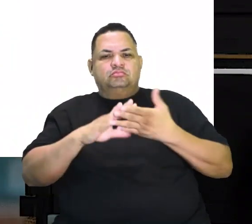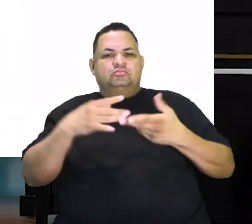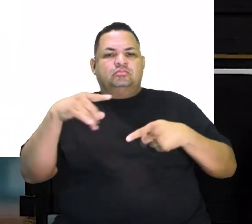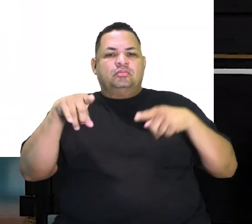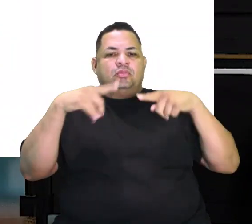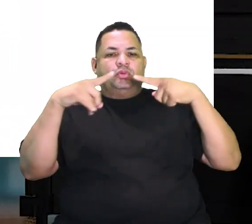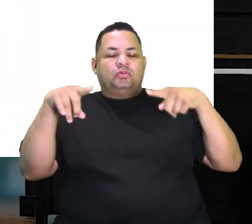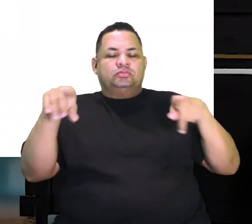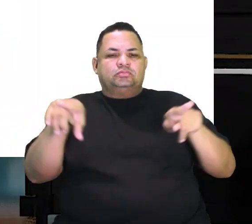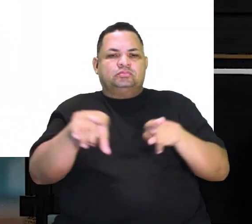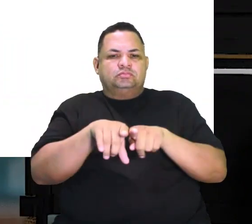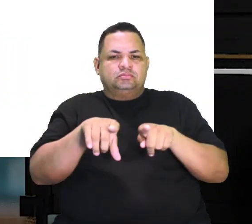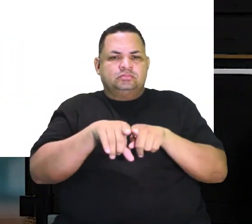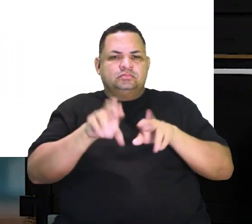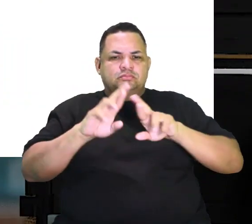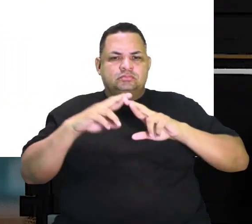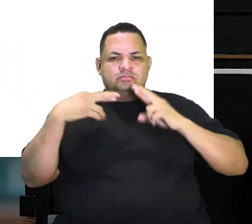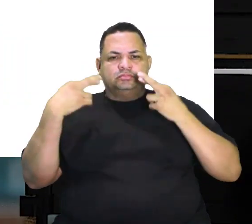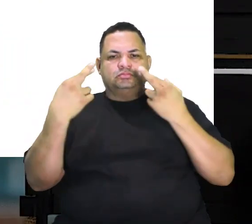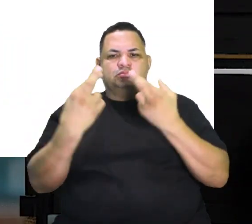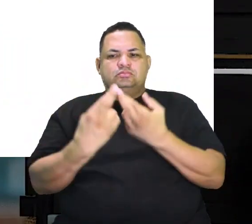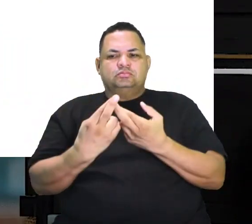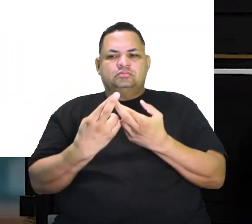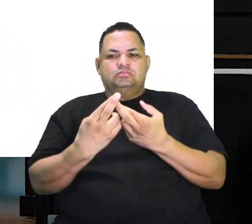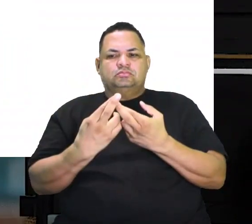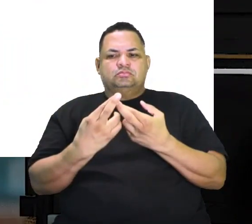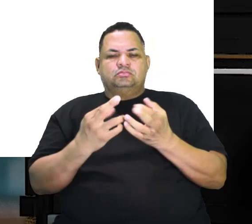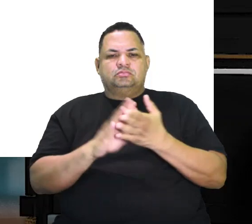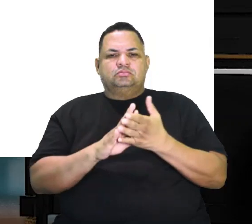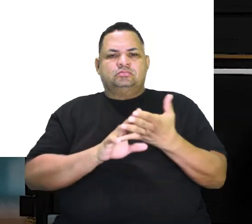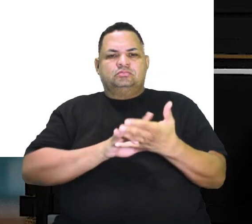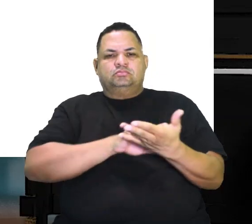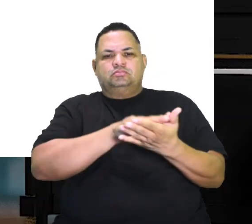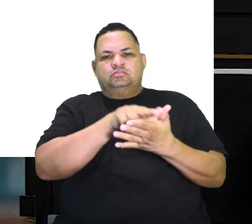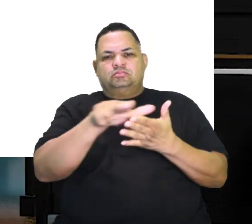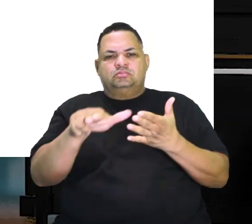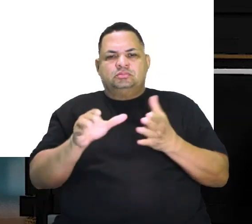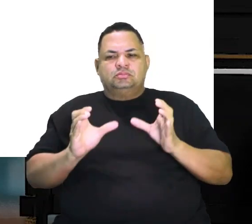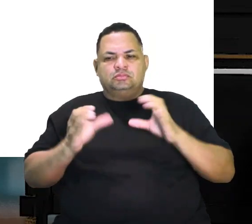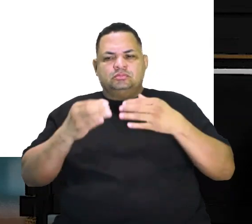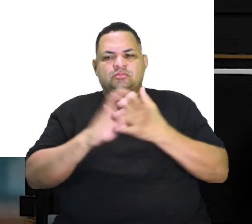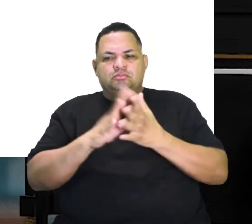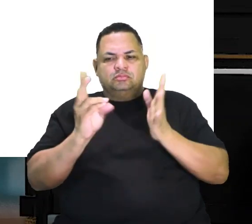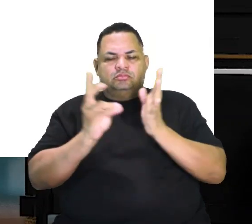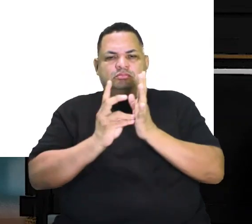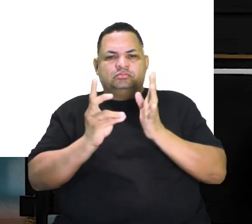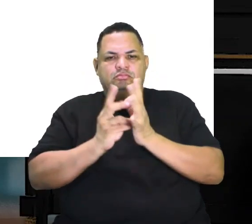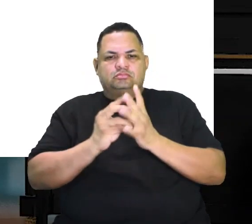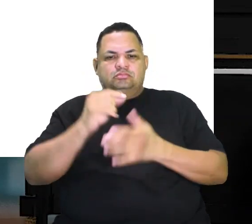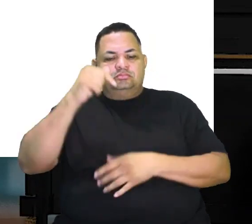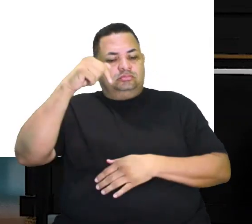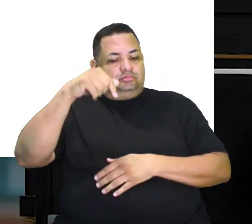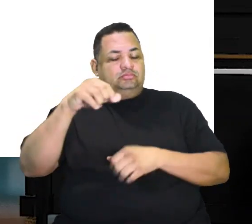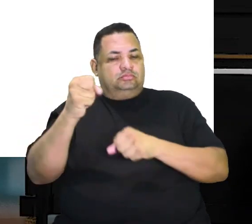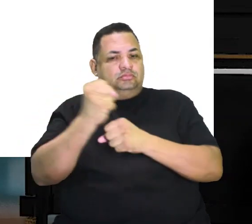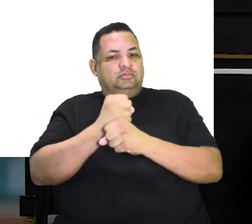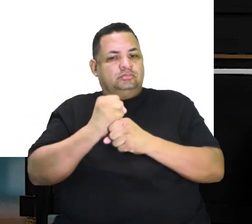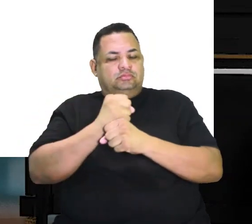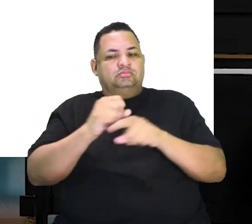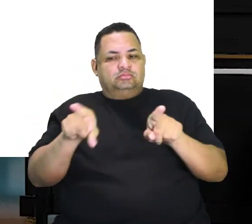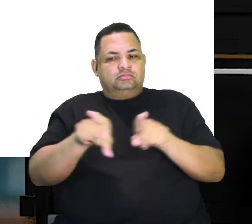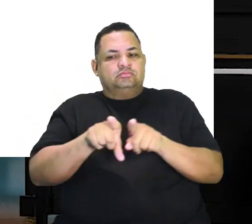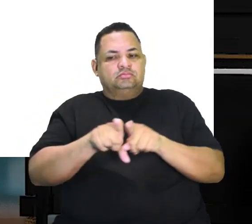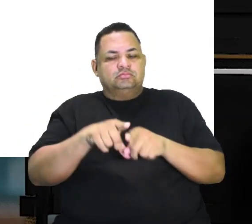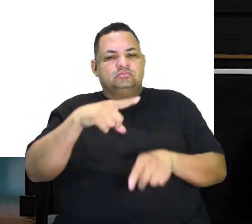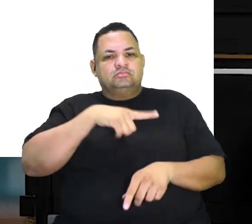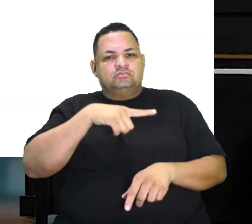apresentações, né, de dança, de música, ali reunido com várias etnias. Este ano